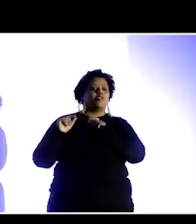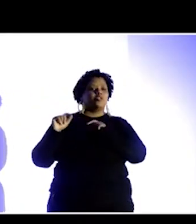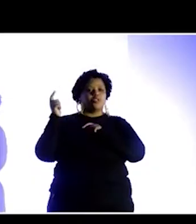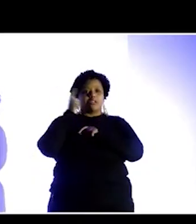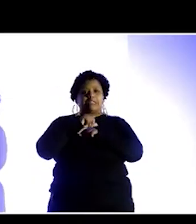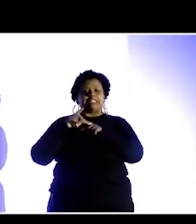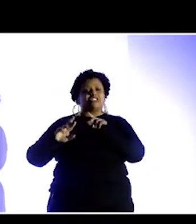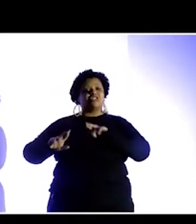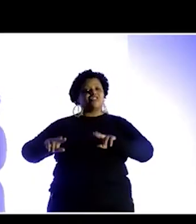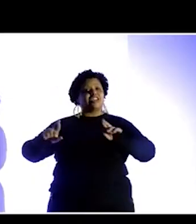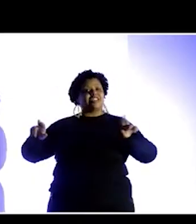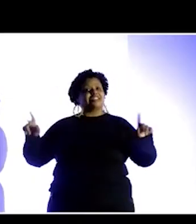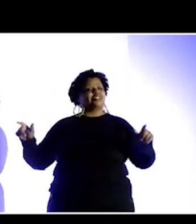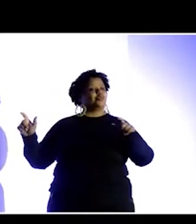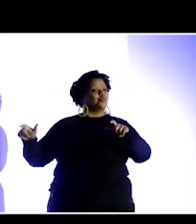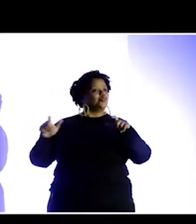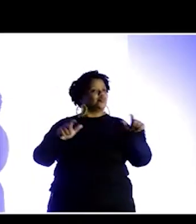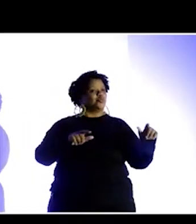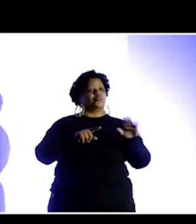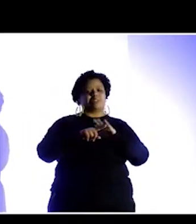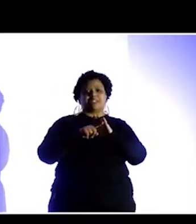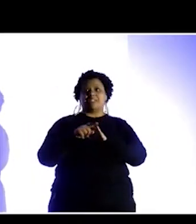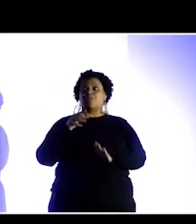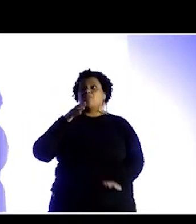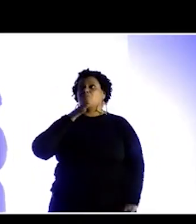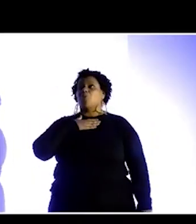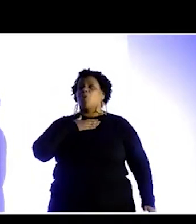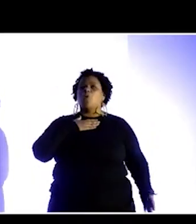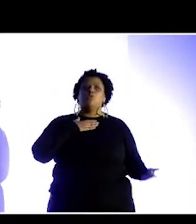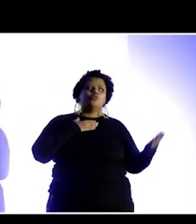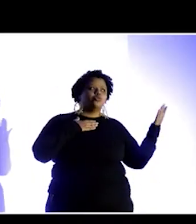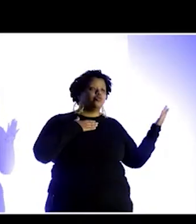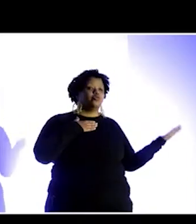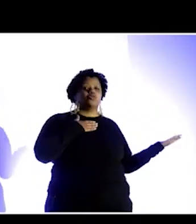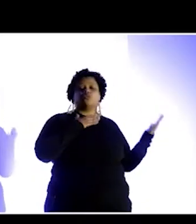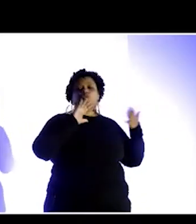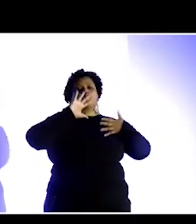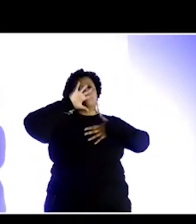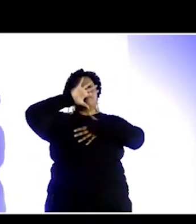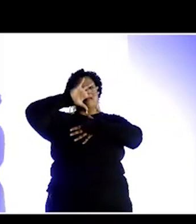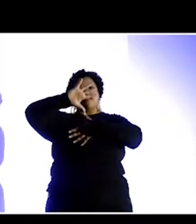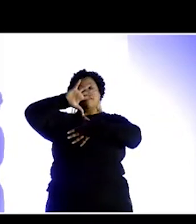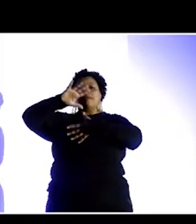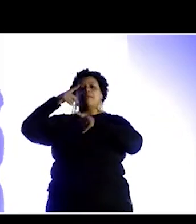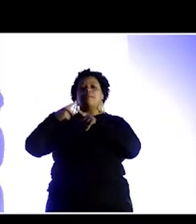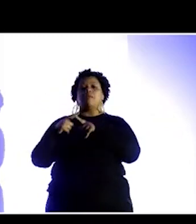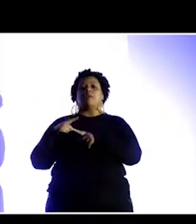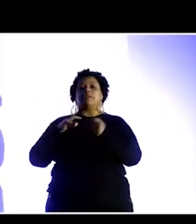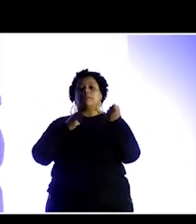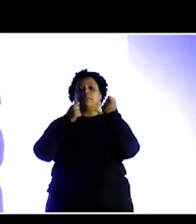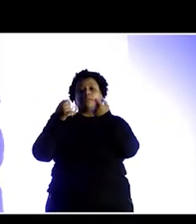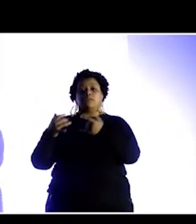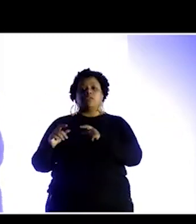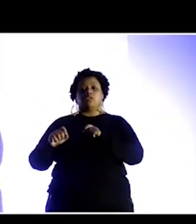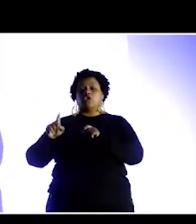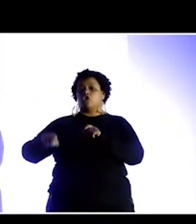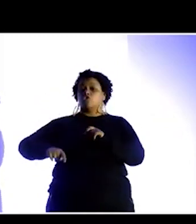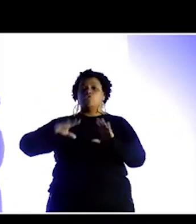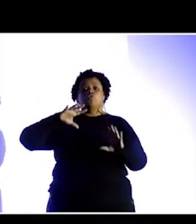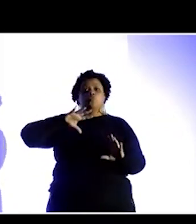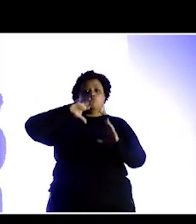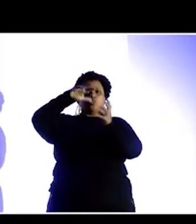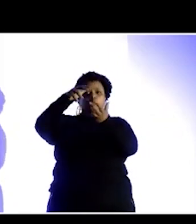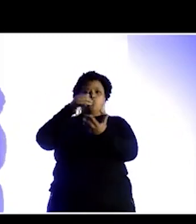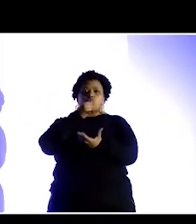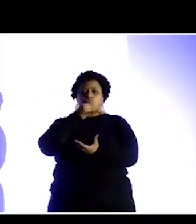diferentes centros de pesquisa, e eu gosto muito desse mapa porque aqui mostra que são centros de pesquisas, né, distribuídos no mundo.